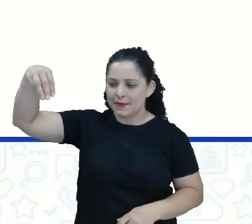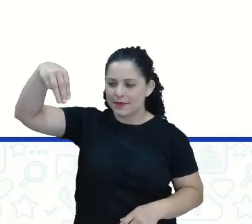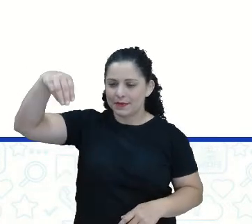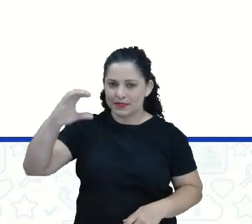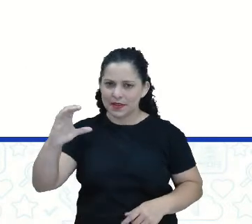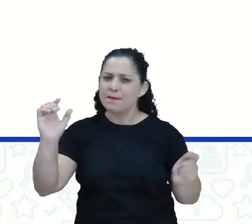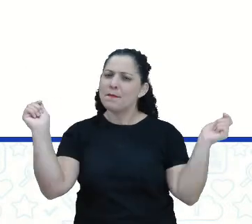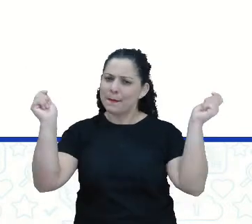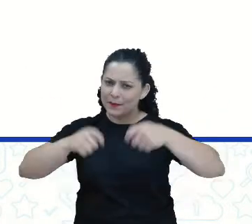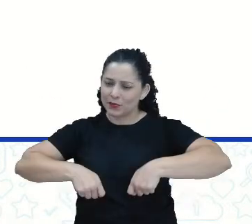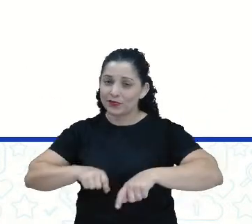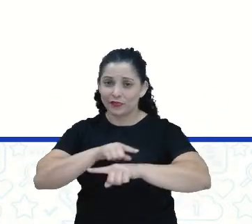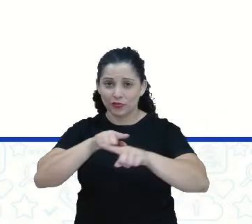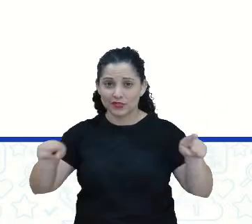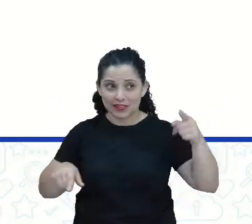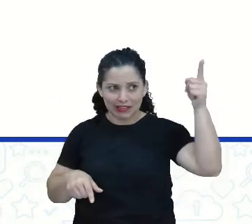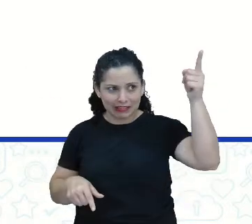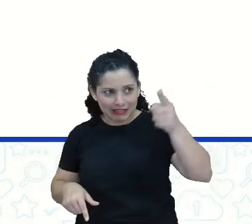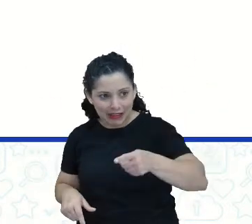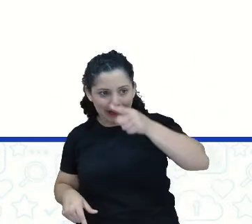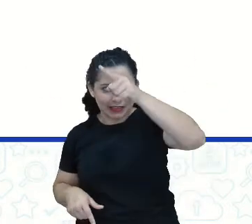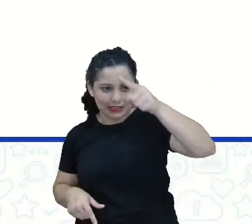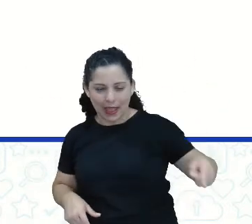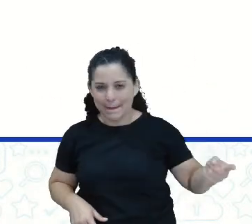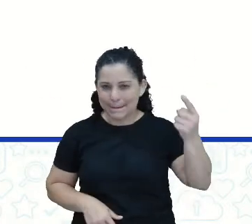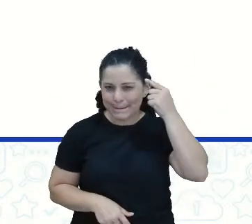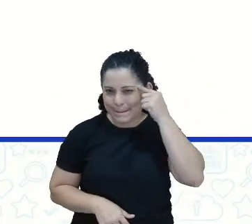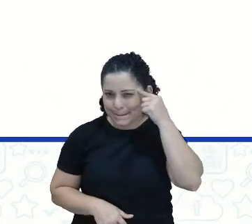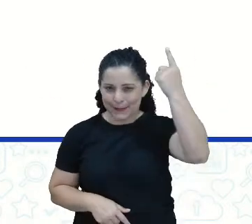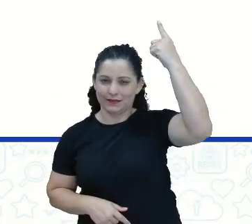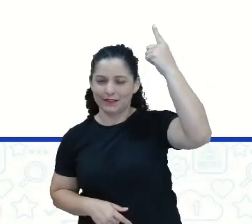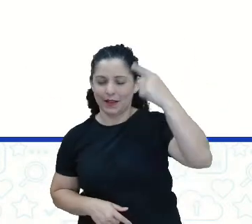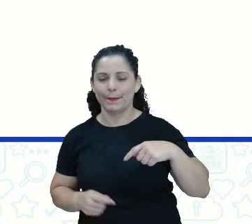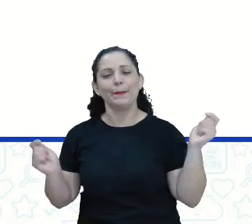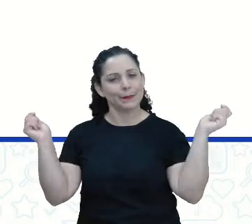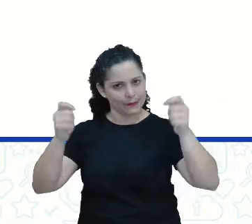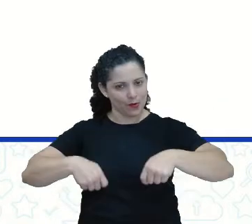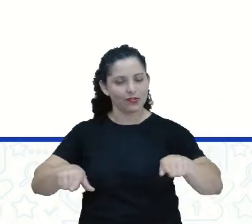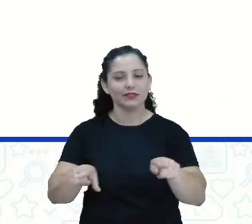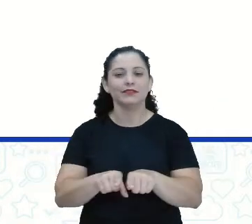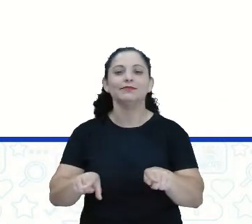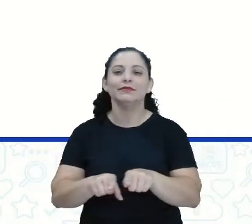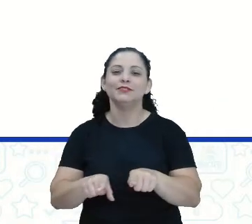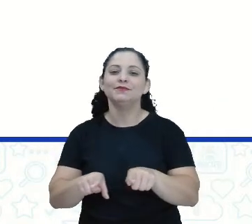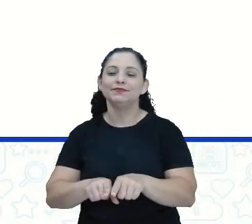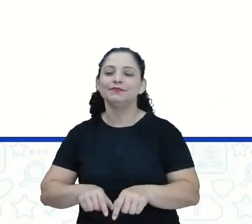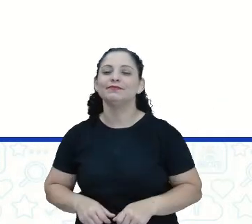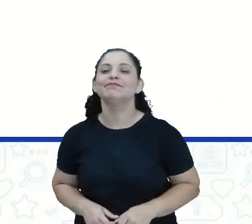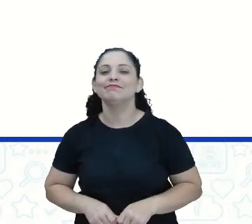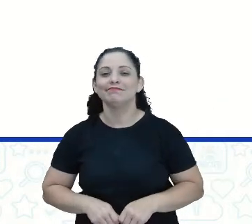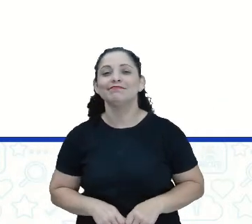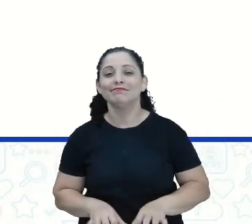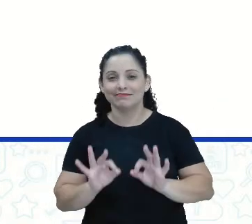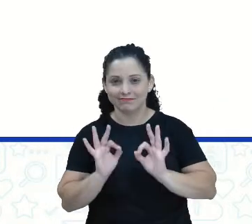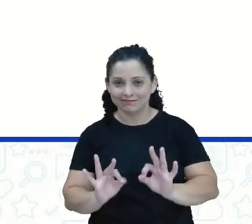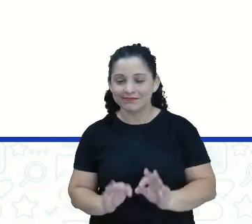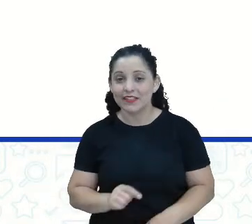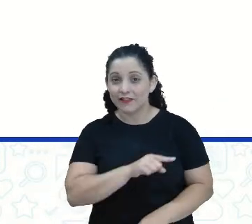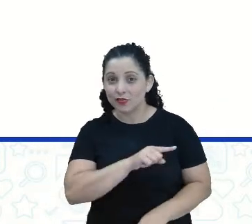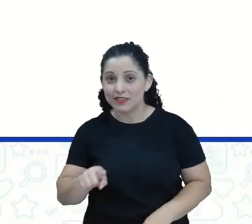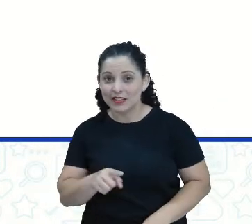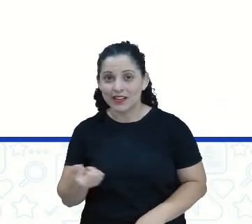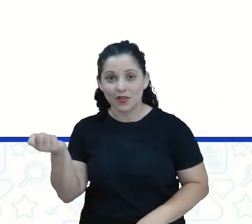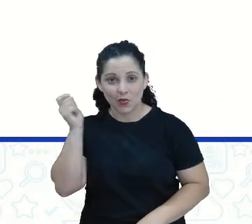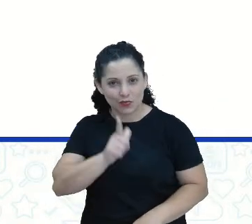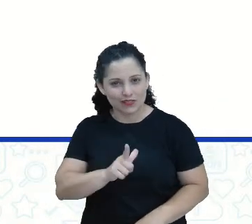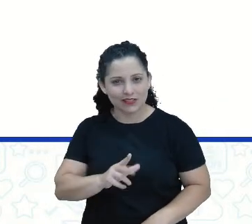Pode. Eu prefiro que você use borboleta porque é mentalmente. Se quiser usar MMC mentalmente também, ótimo, maravilha. Tá bom? E aí, se você estiver